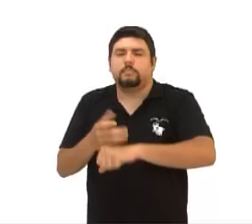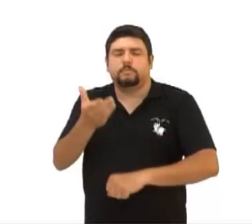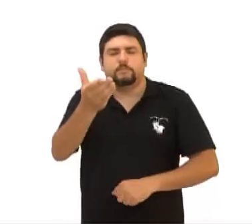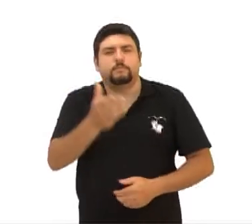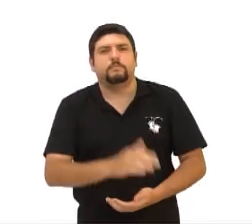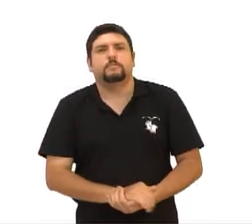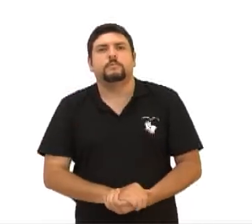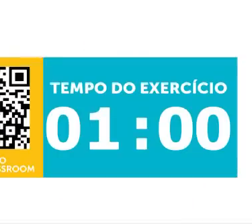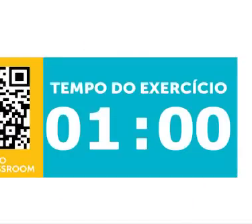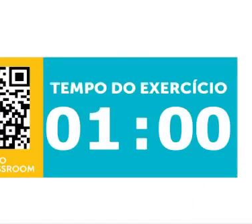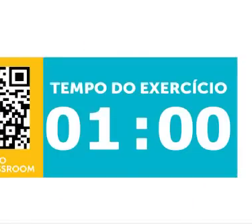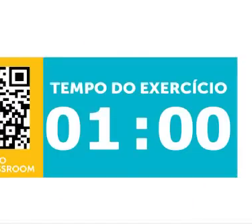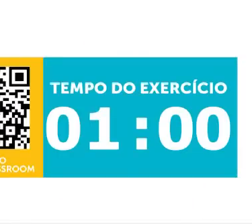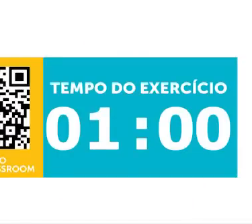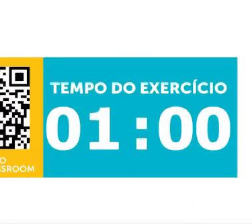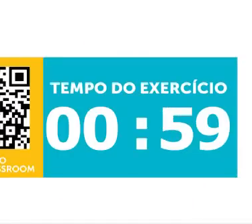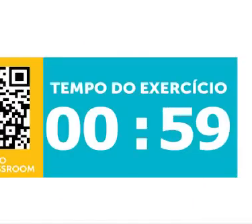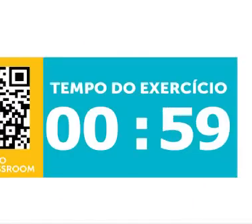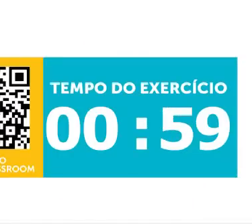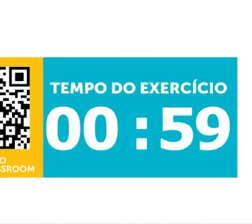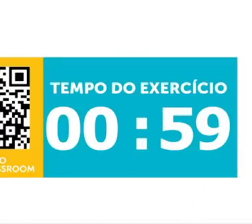ano.